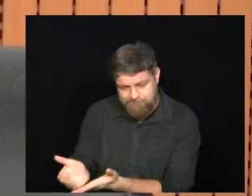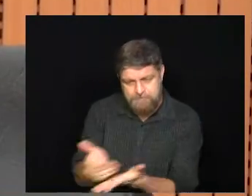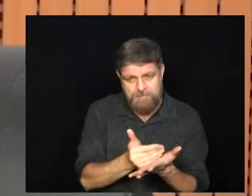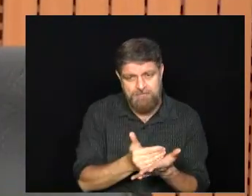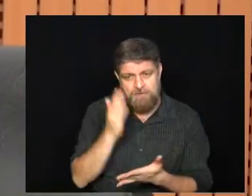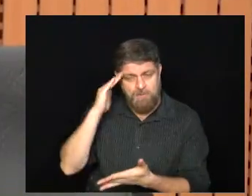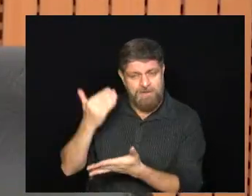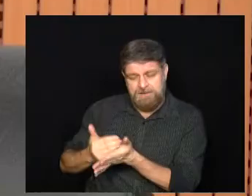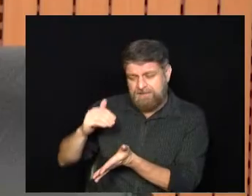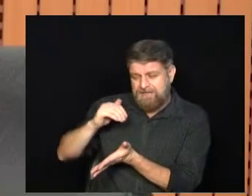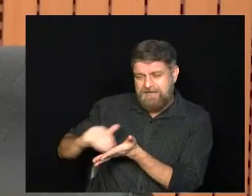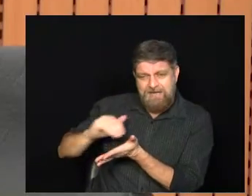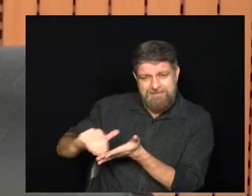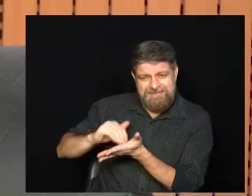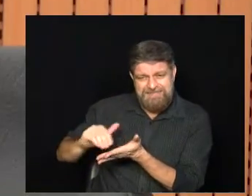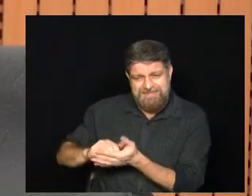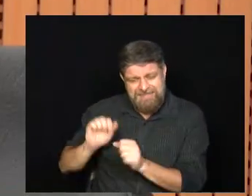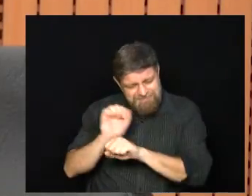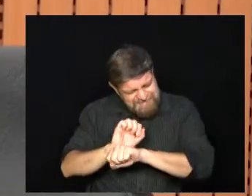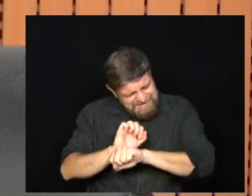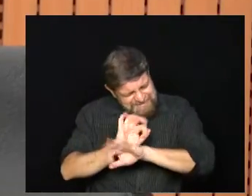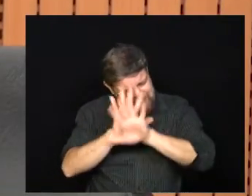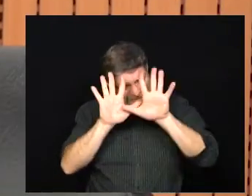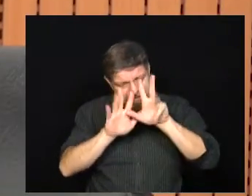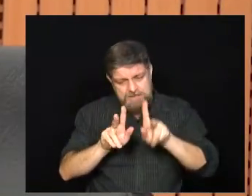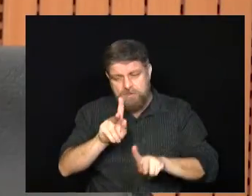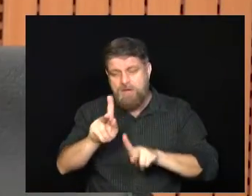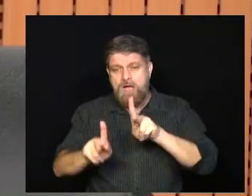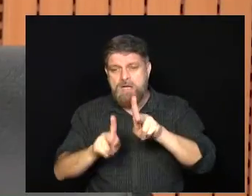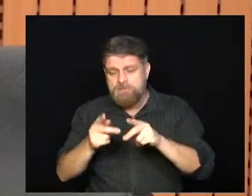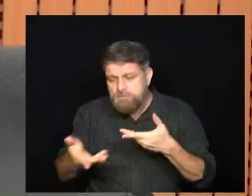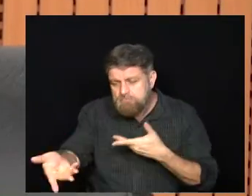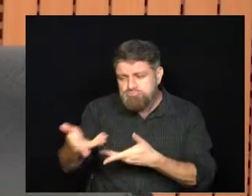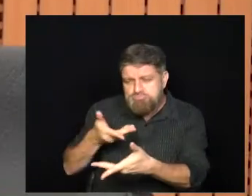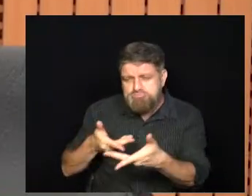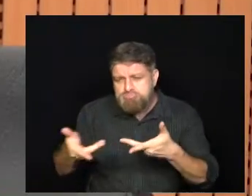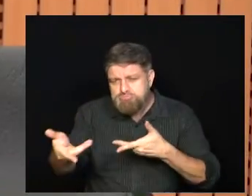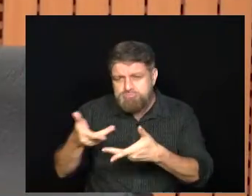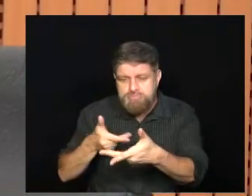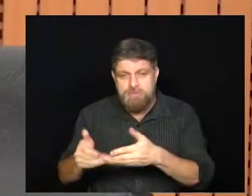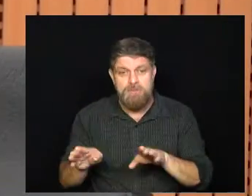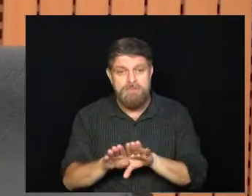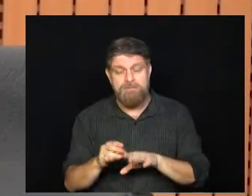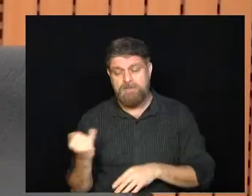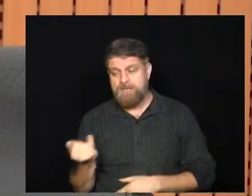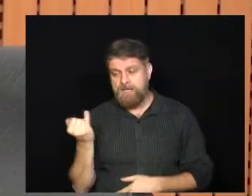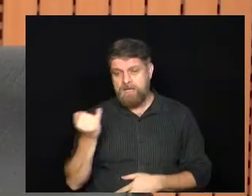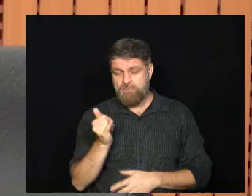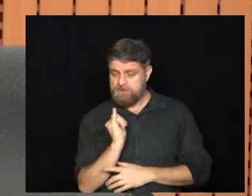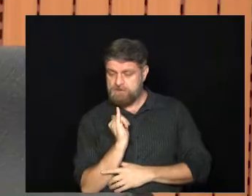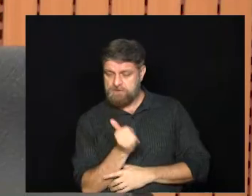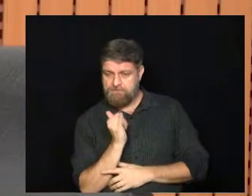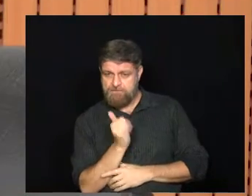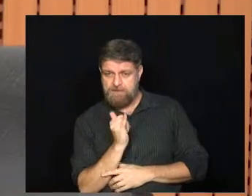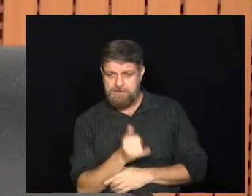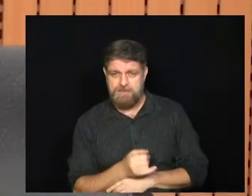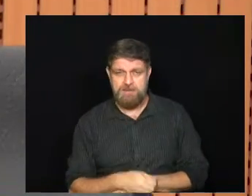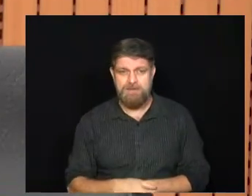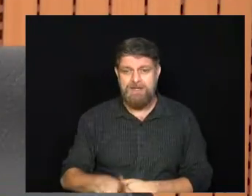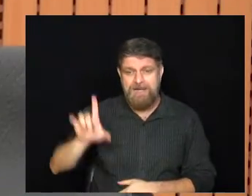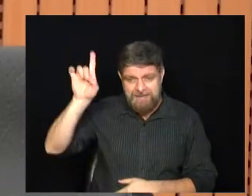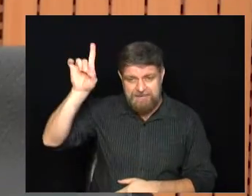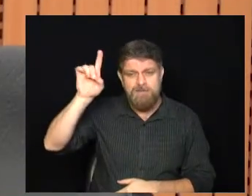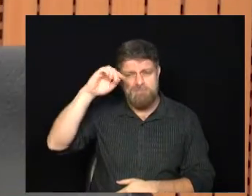que está esclarecendo muito bem o que as pessoas têm para ouvir. Mas também é importante ressaltar, gente, que olha só o quanto Deus é